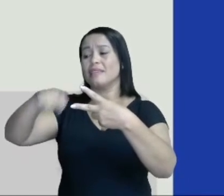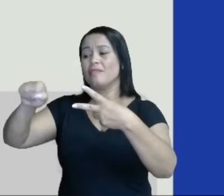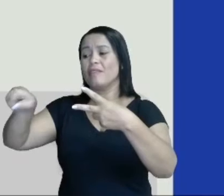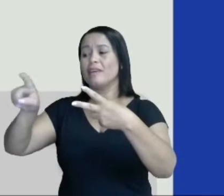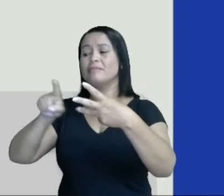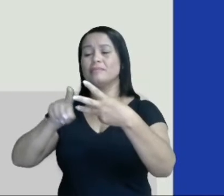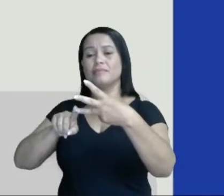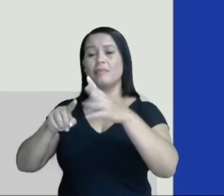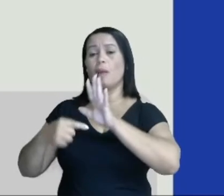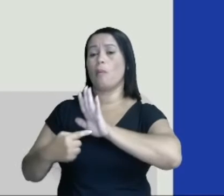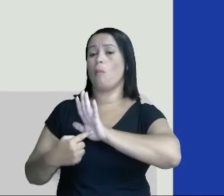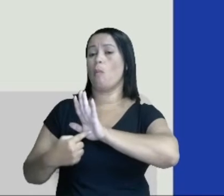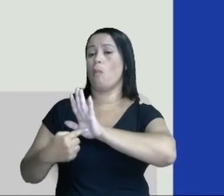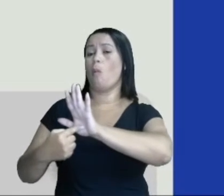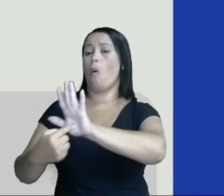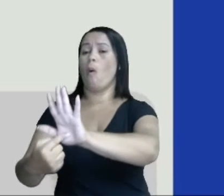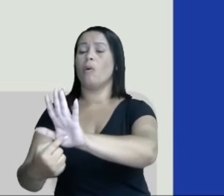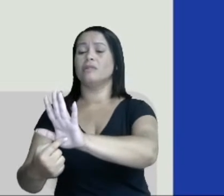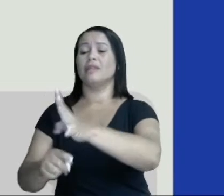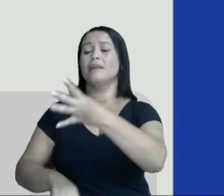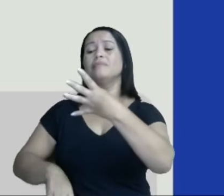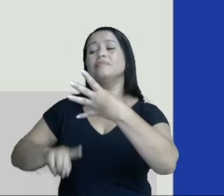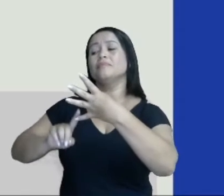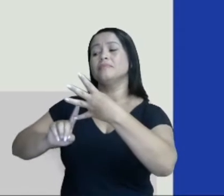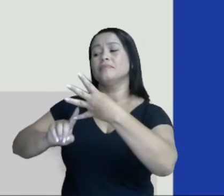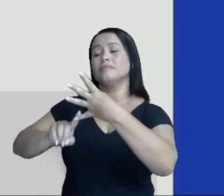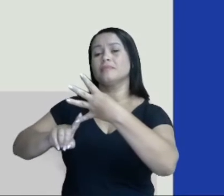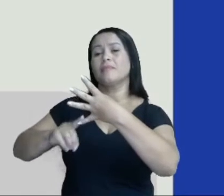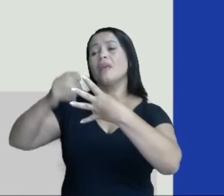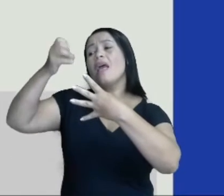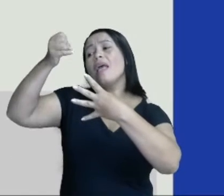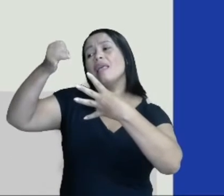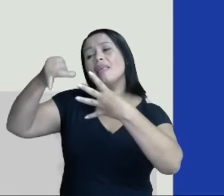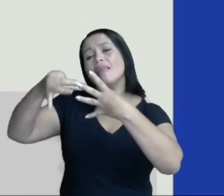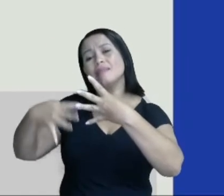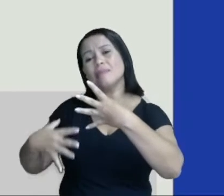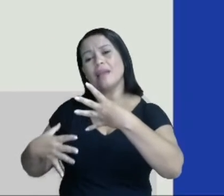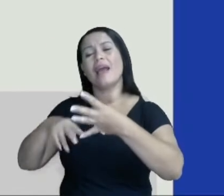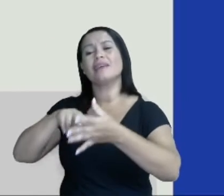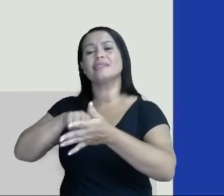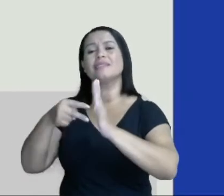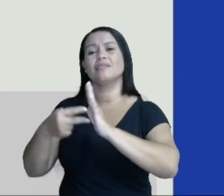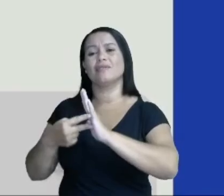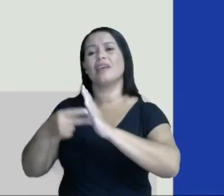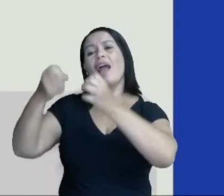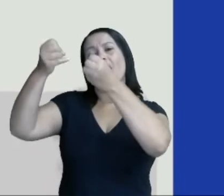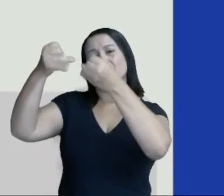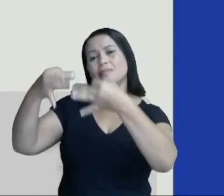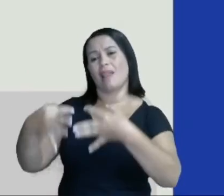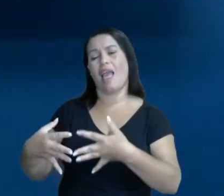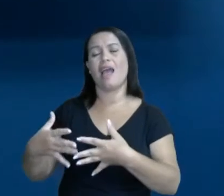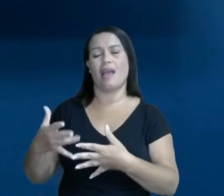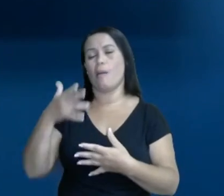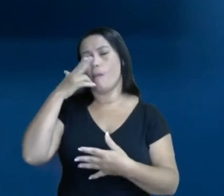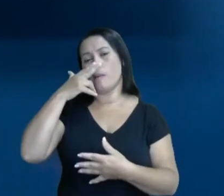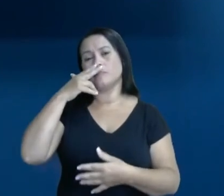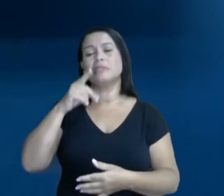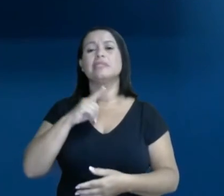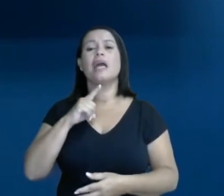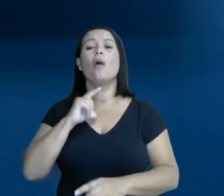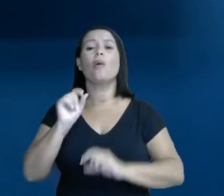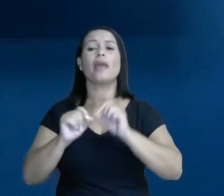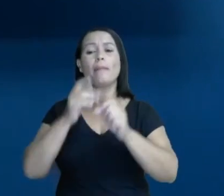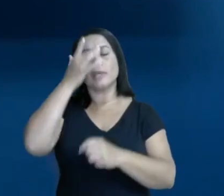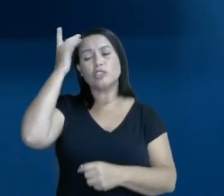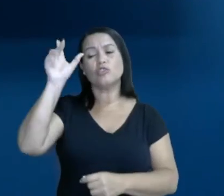escrever. Mostrar, que significa mostrar. E explicar, que significa explicar. Então, ó, sempre